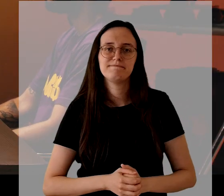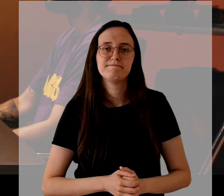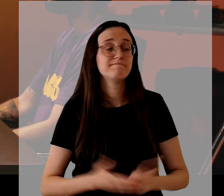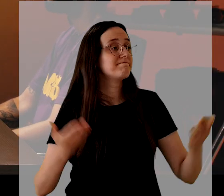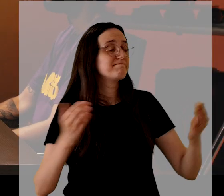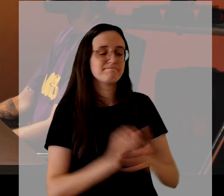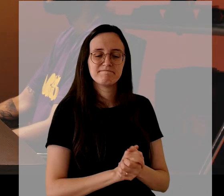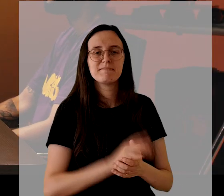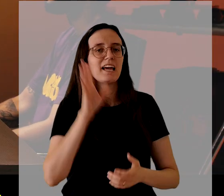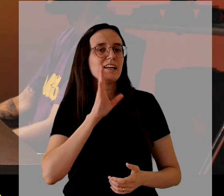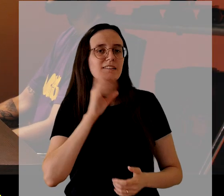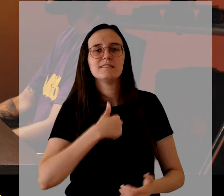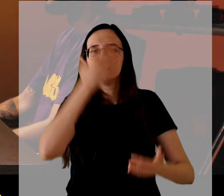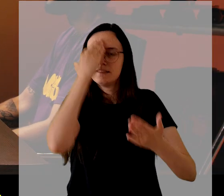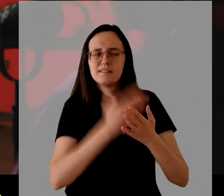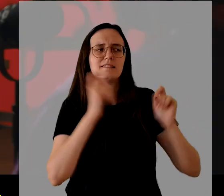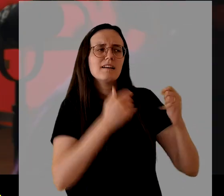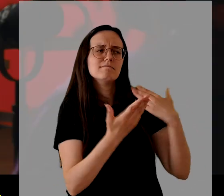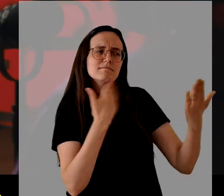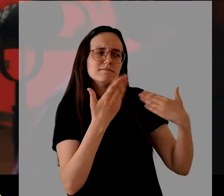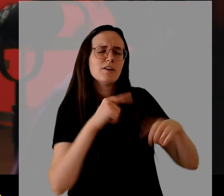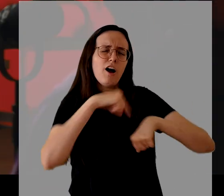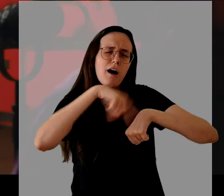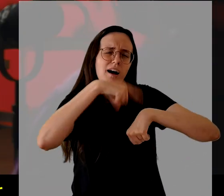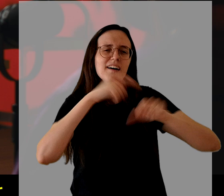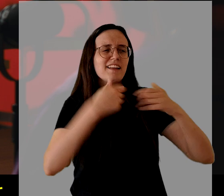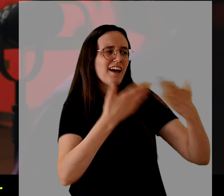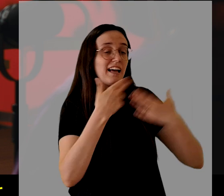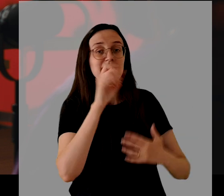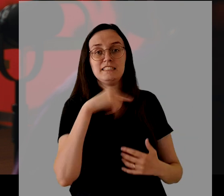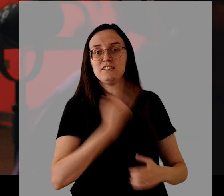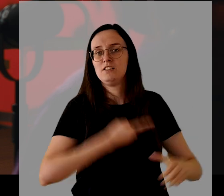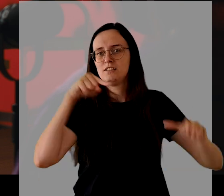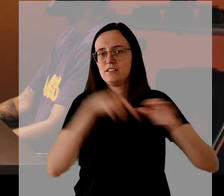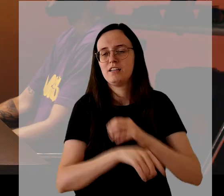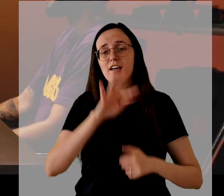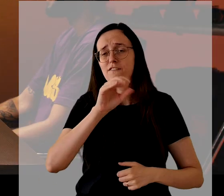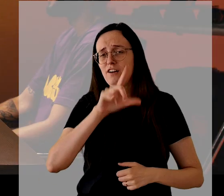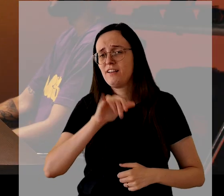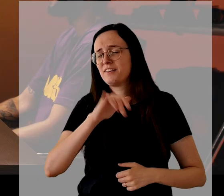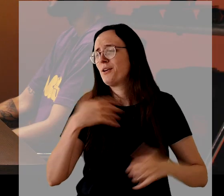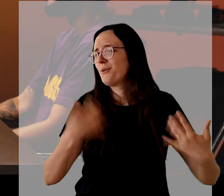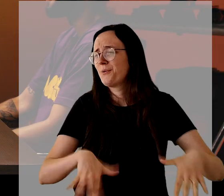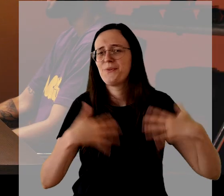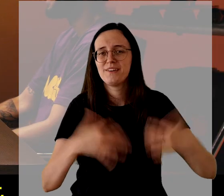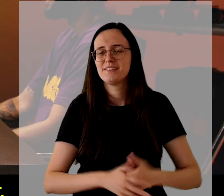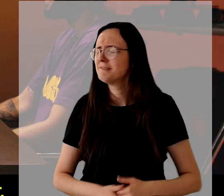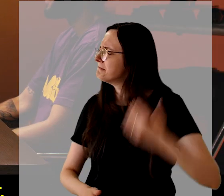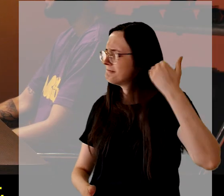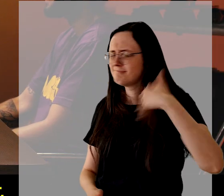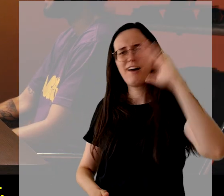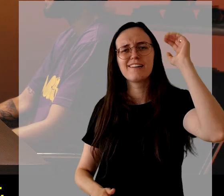mas é isso, cara, que legal. Acho que daria para a gente conversar durante horas aqui. Se a gente fosse aprofundar em Foley, então... Vai embora.